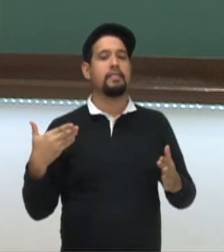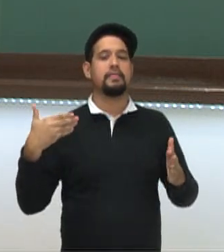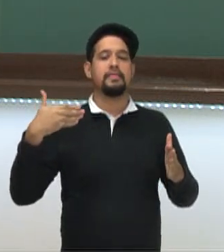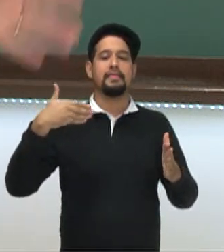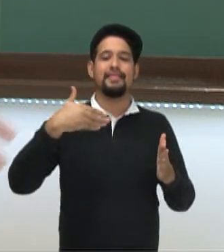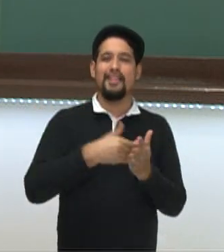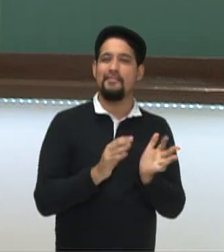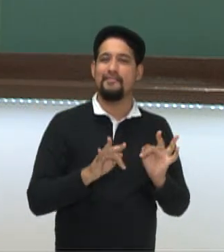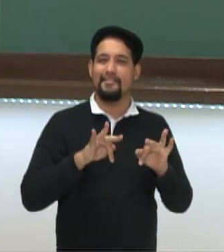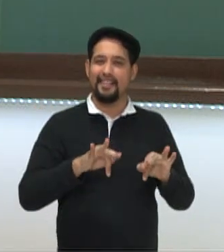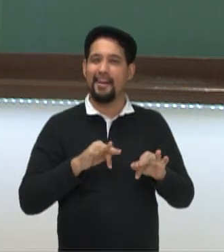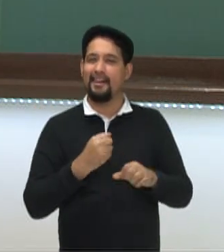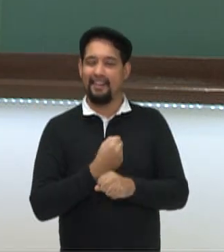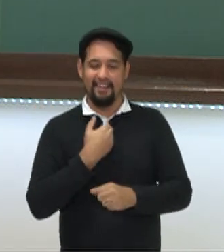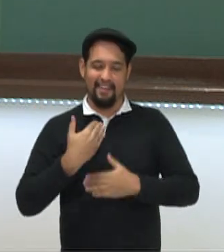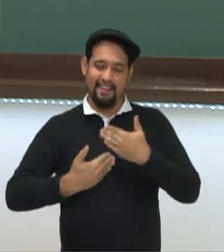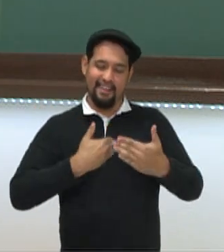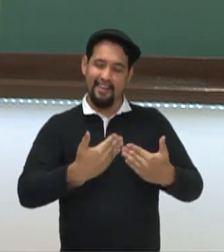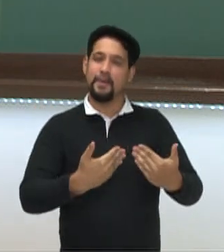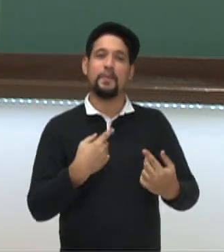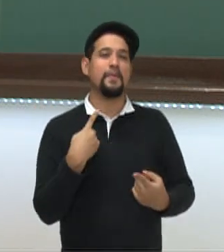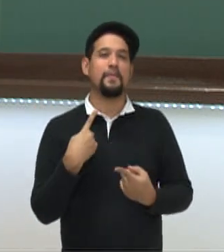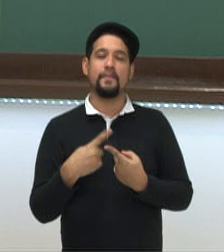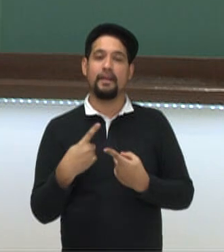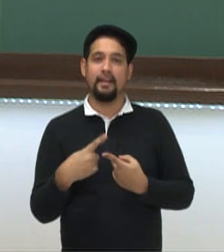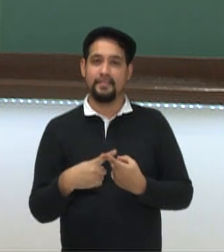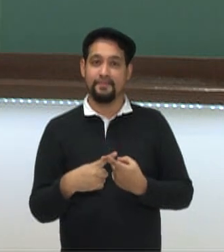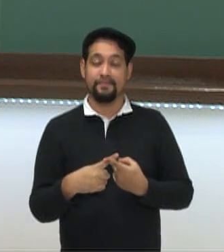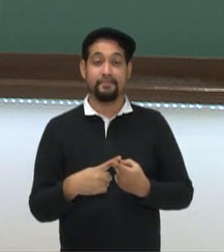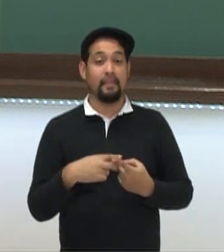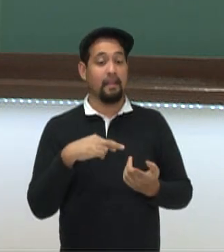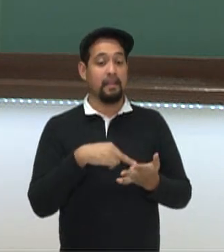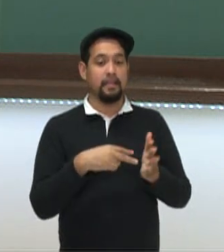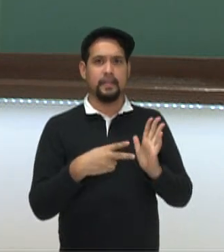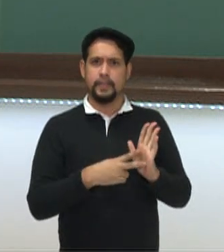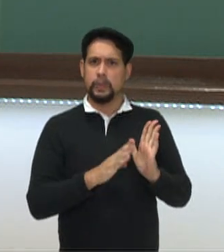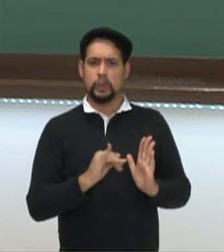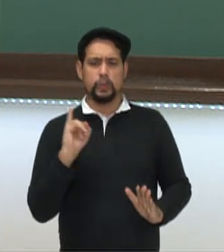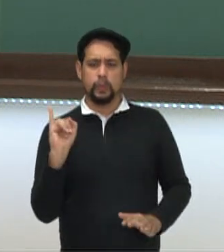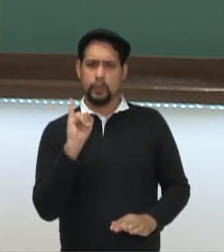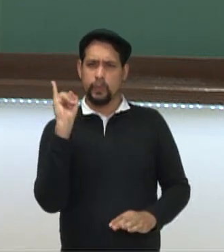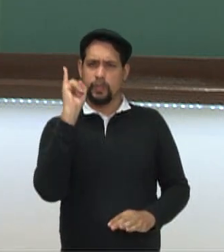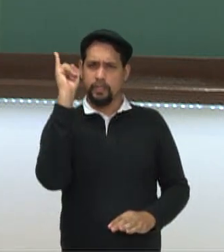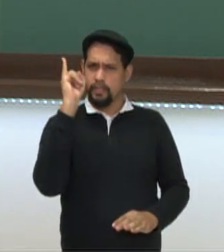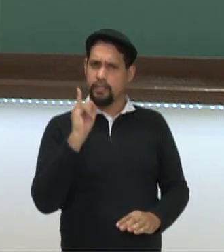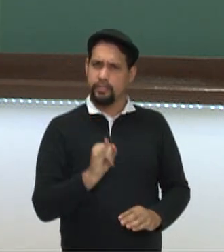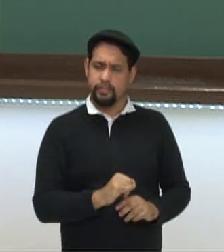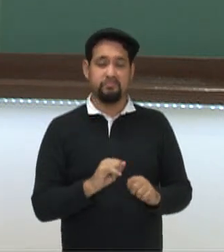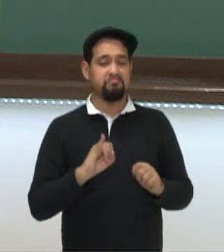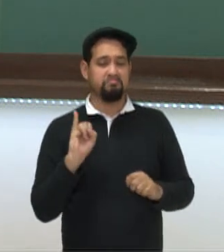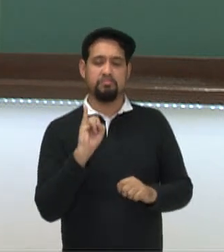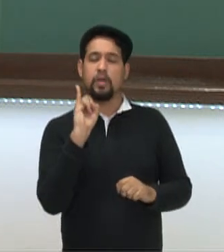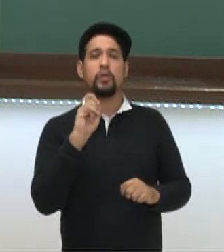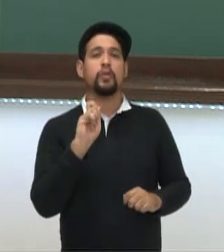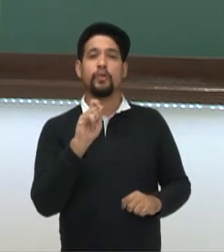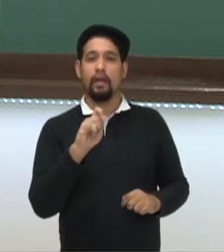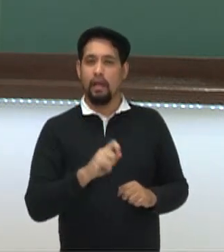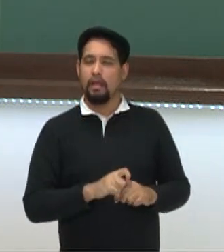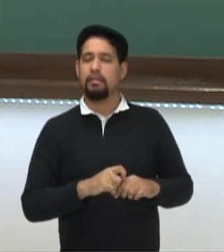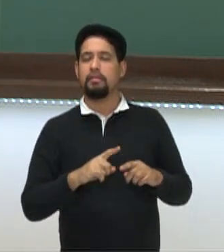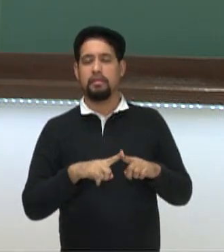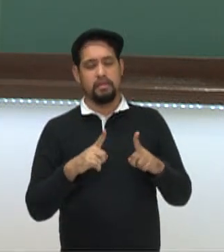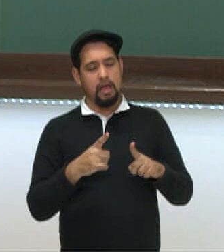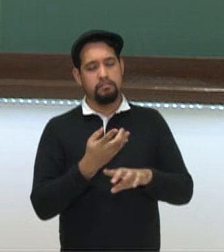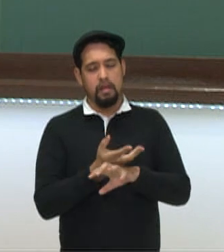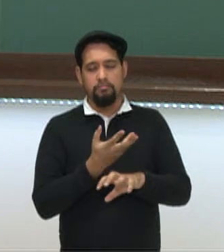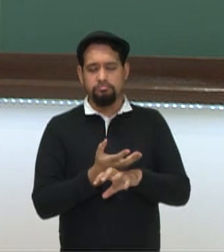até o final do ano, porque é parte importante, constituinte desta matéria,